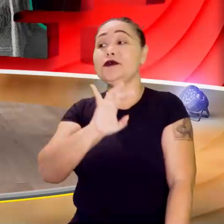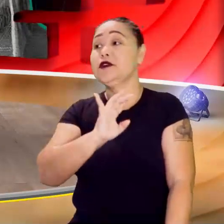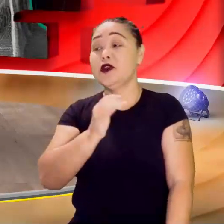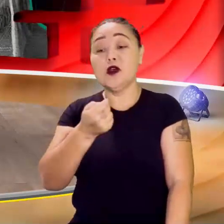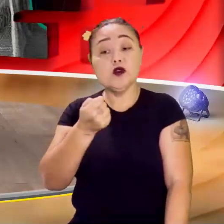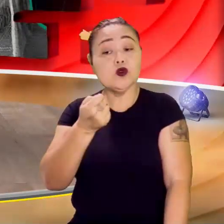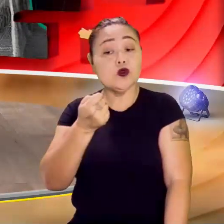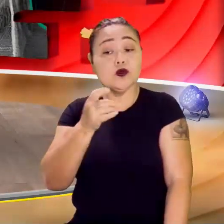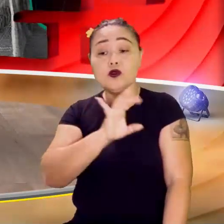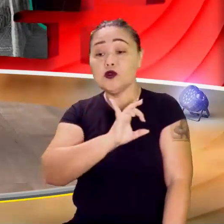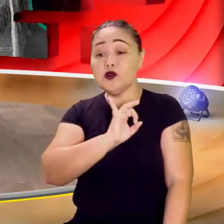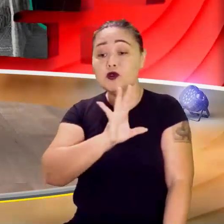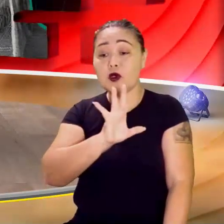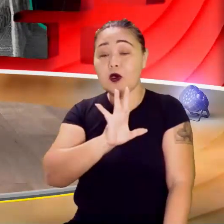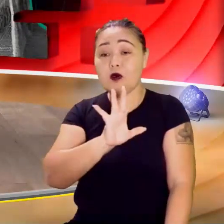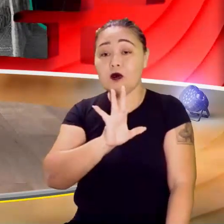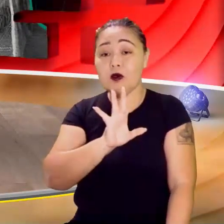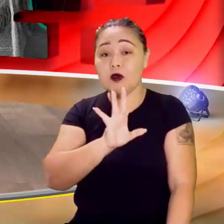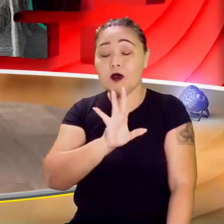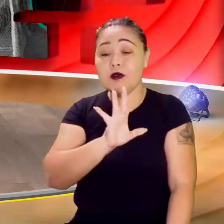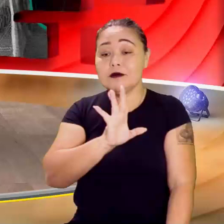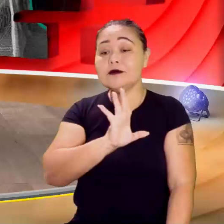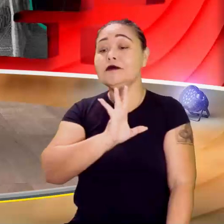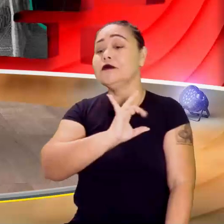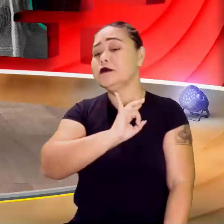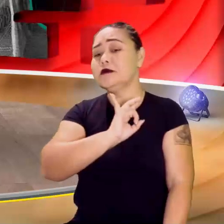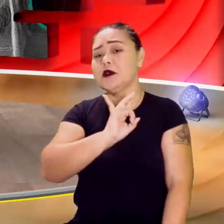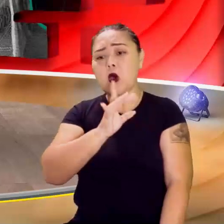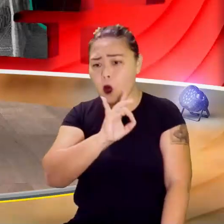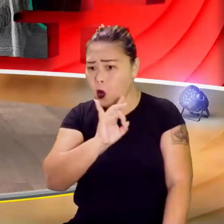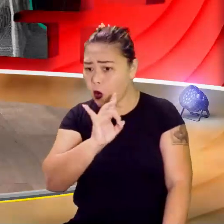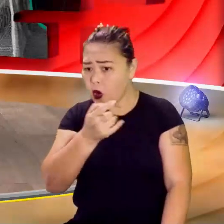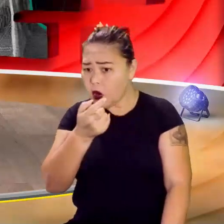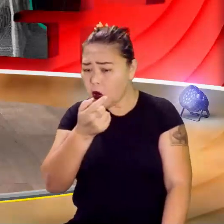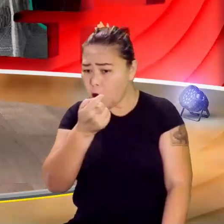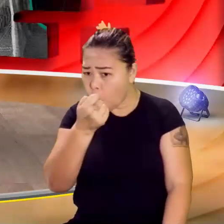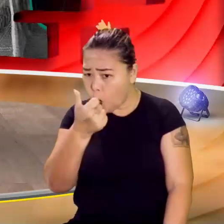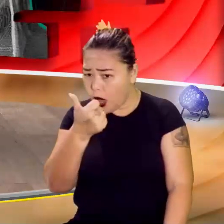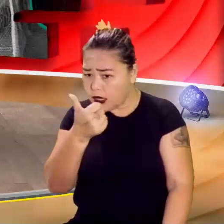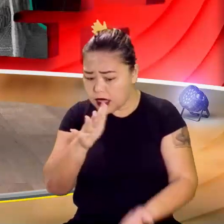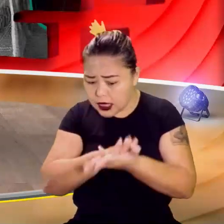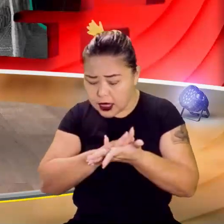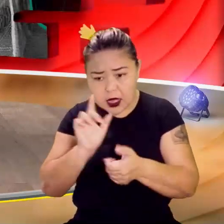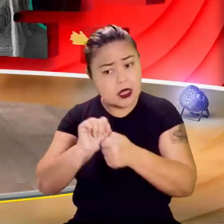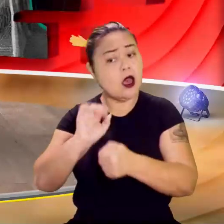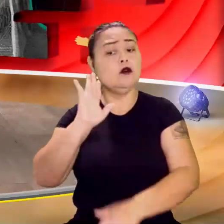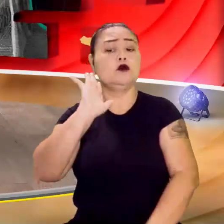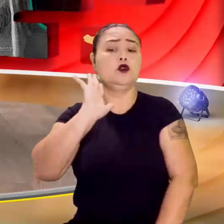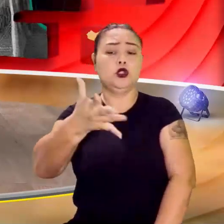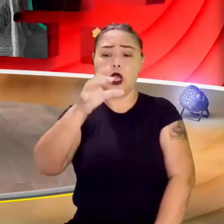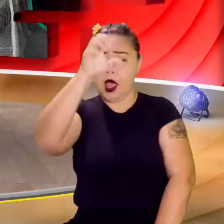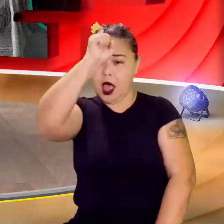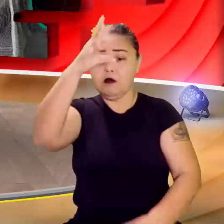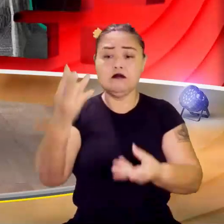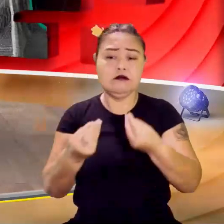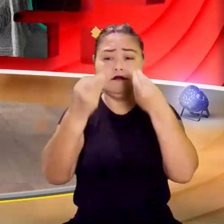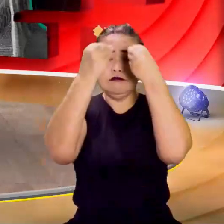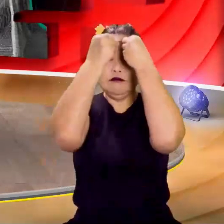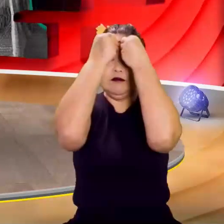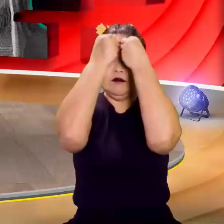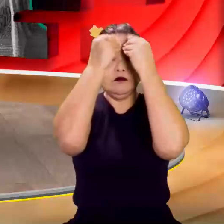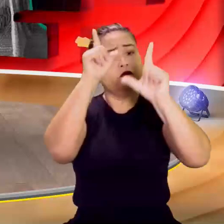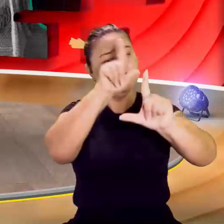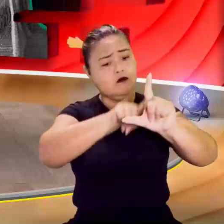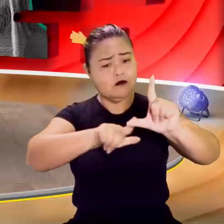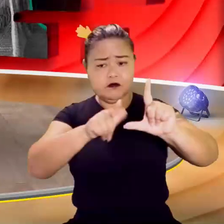mesmo trocar ali. Olha o detalhe. Aprendemos quase nada. Quase tudo, porque nós já sabemos quem é o logaritmo, quem é o